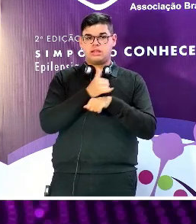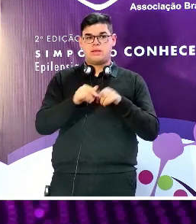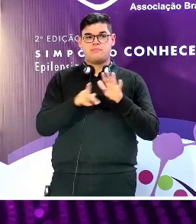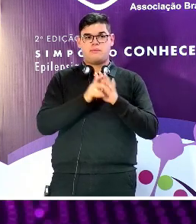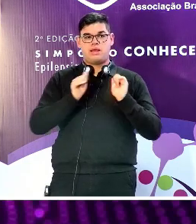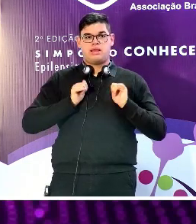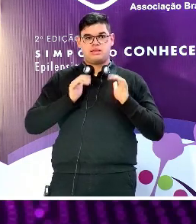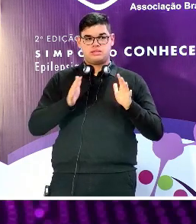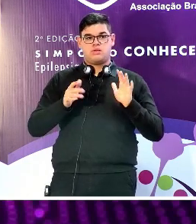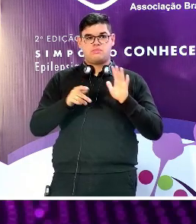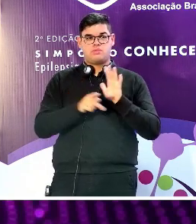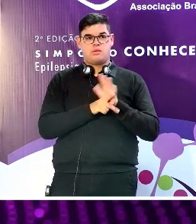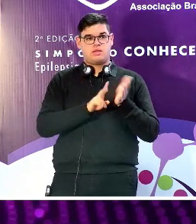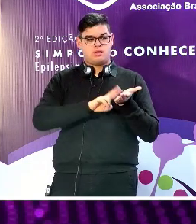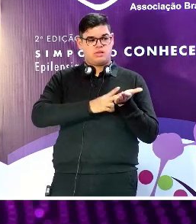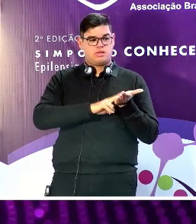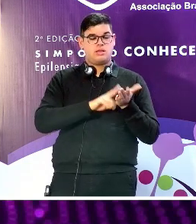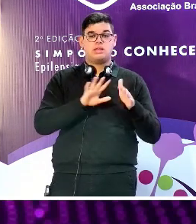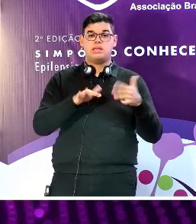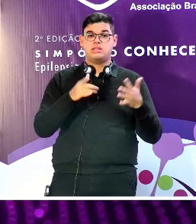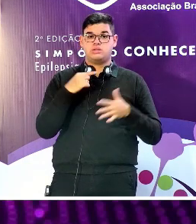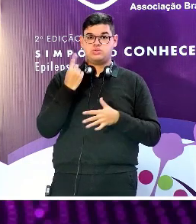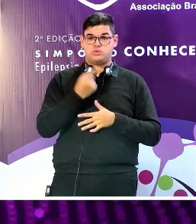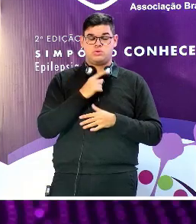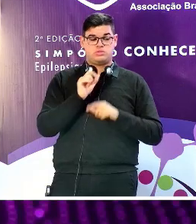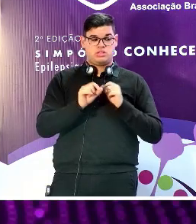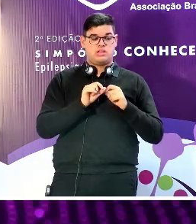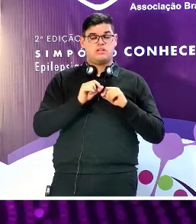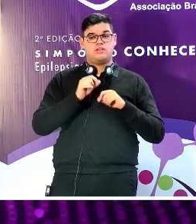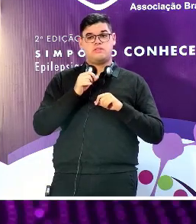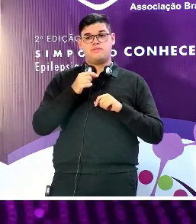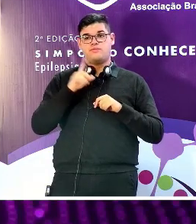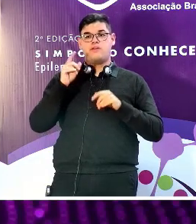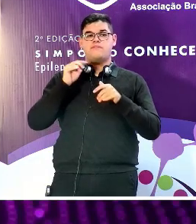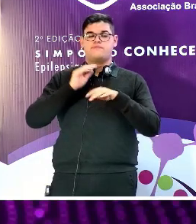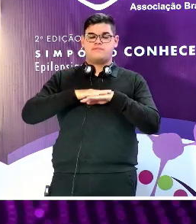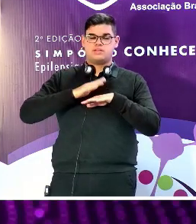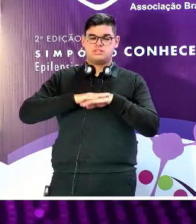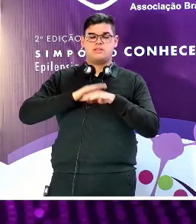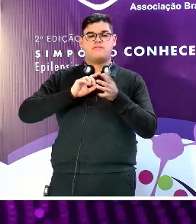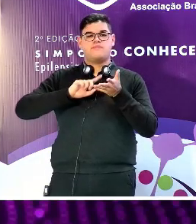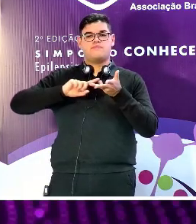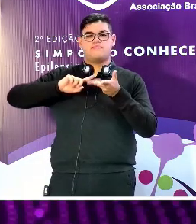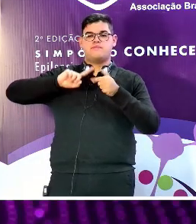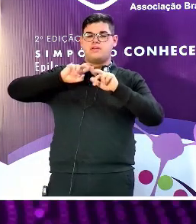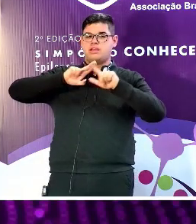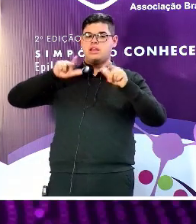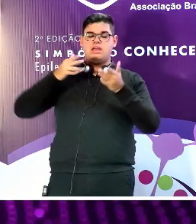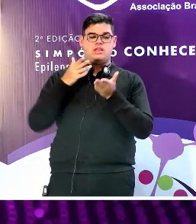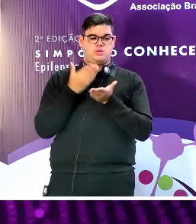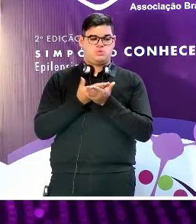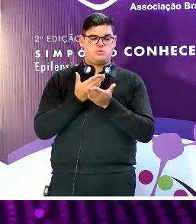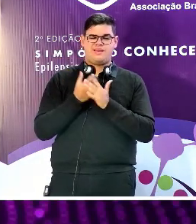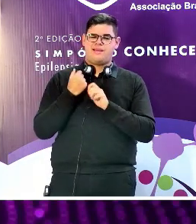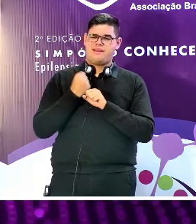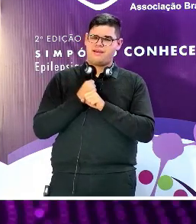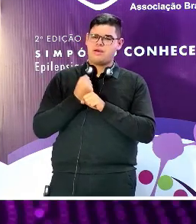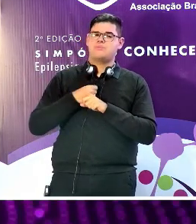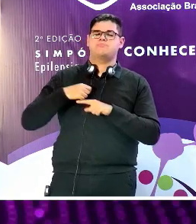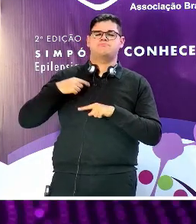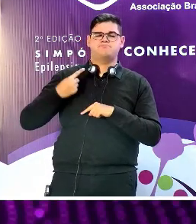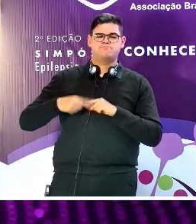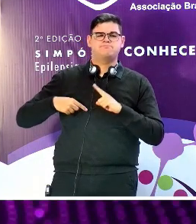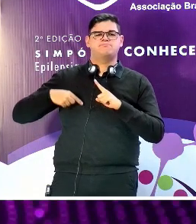composto antiepilético. E aí a gente foi fazer vários estudos, foram muitos anos, para tentar identificar o mecanismo de